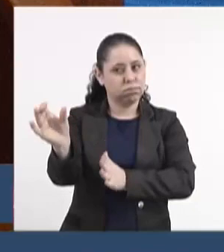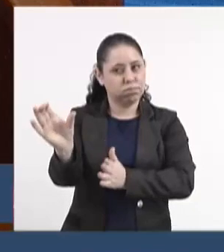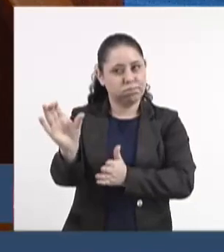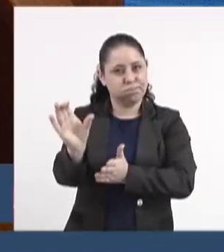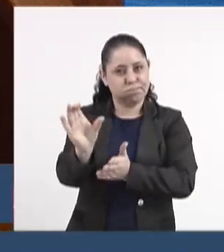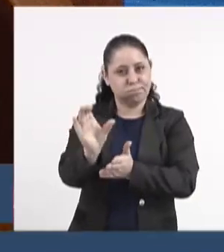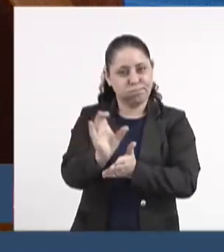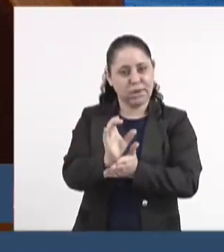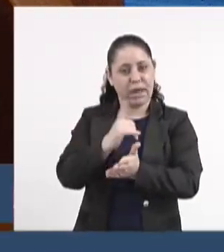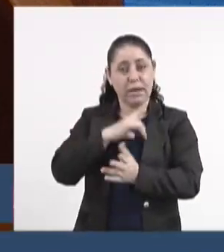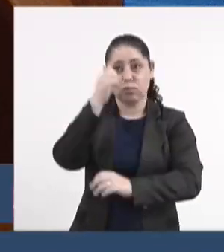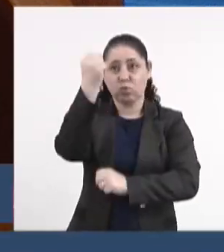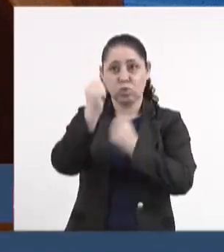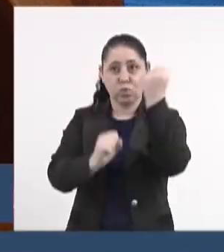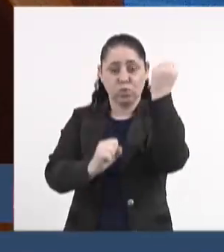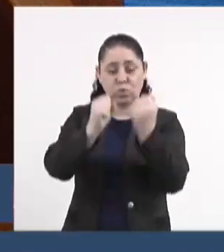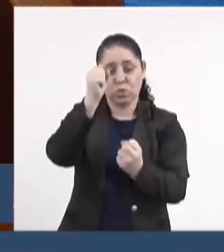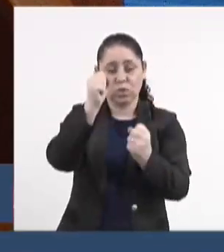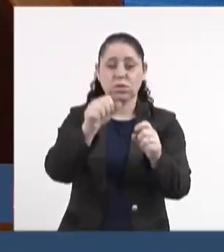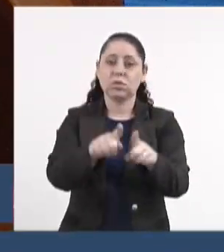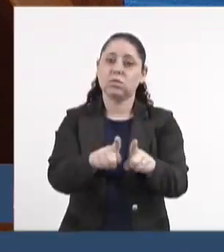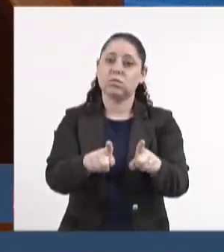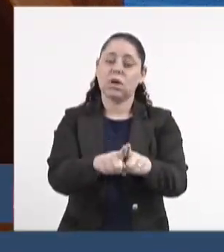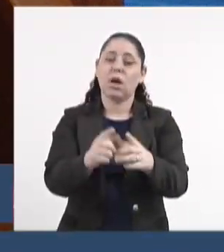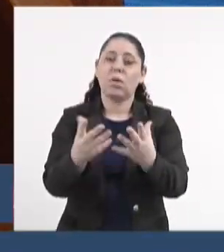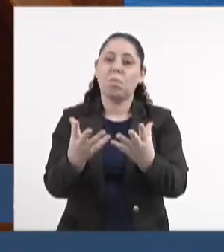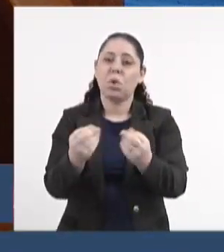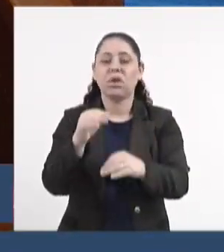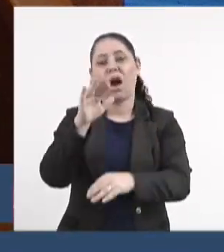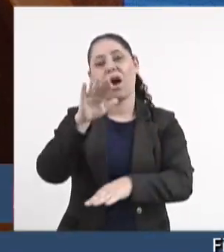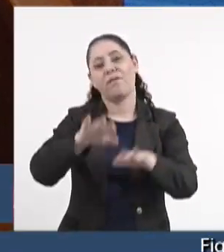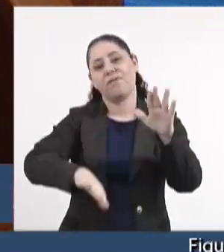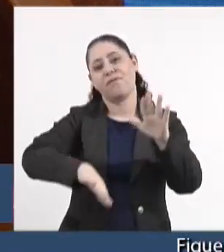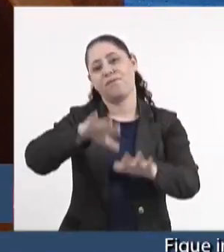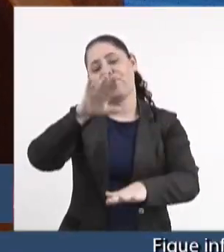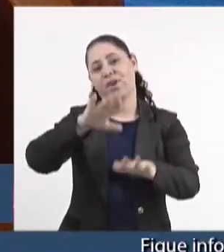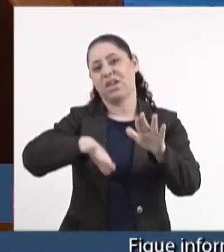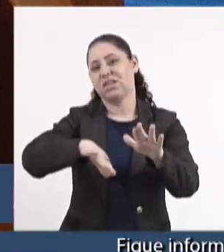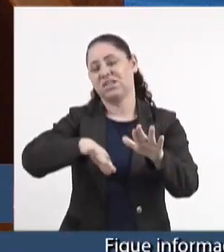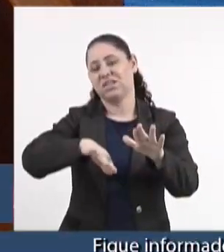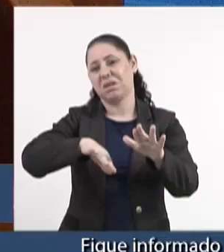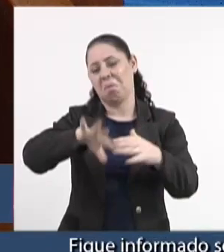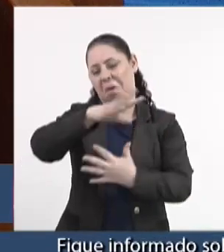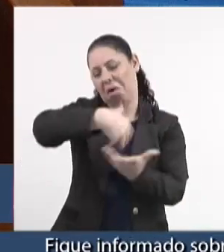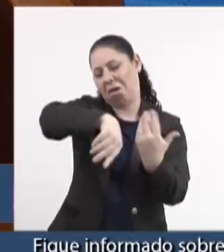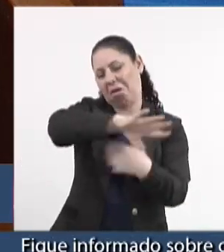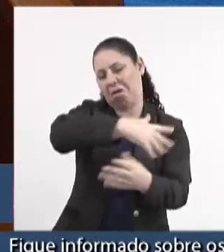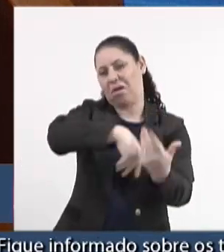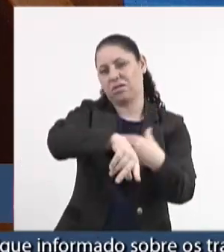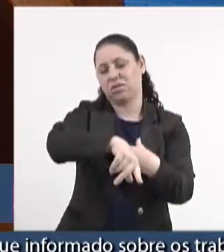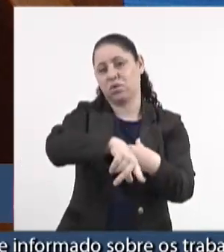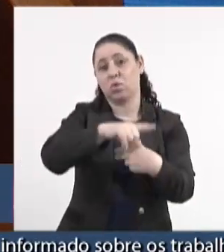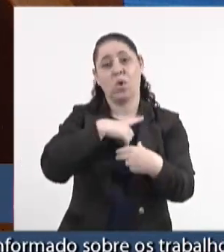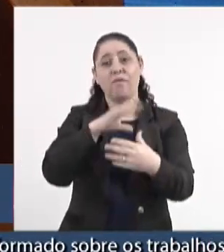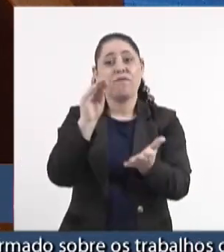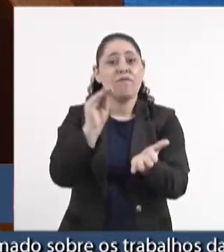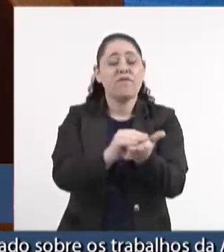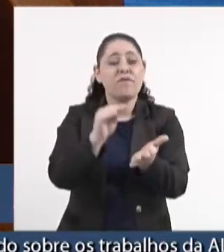recebem esses equipamentos, muitas vezes estão desorganizadas,